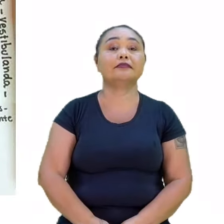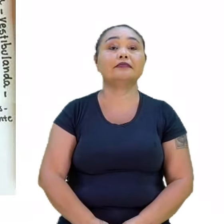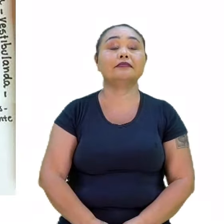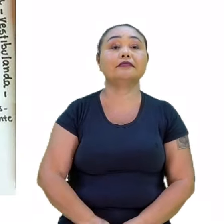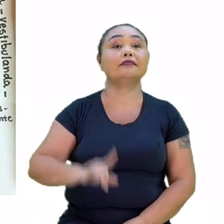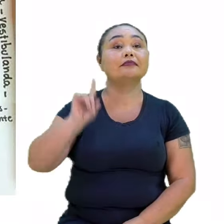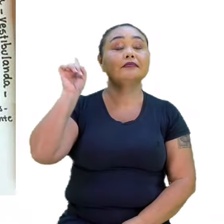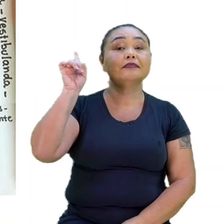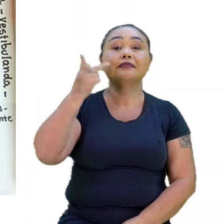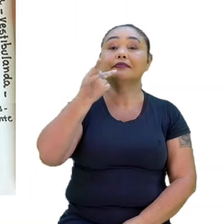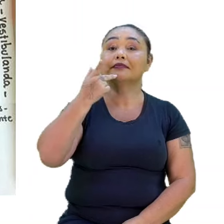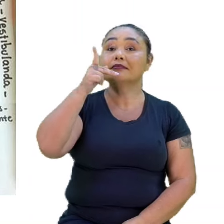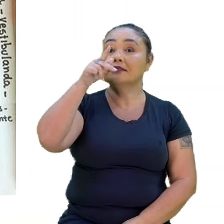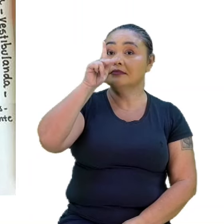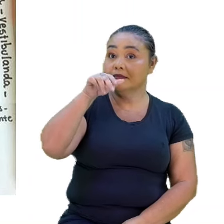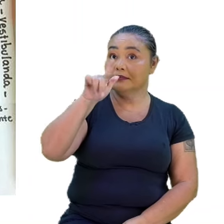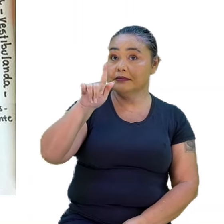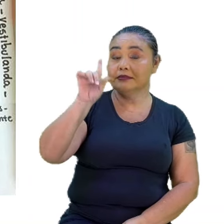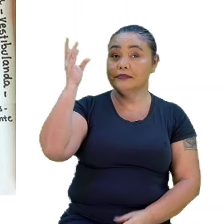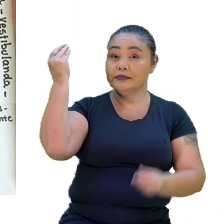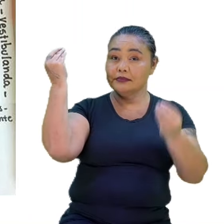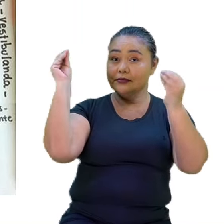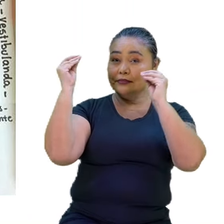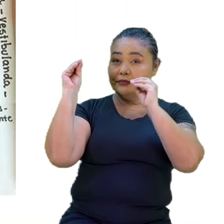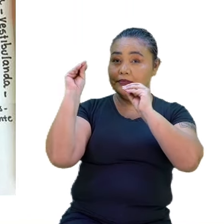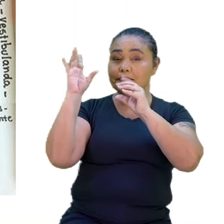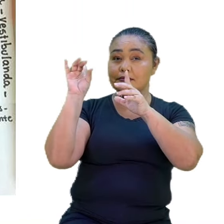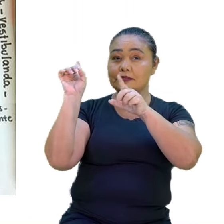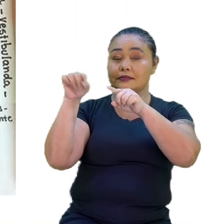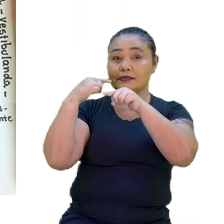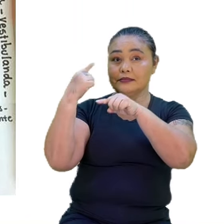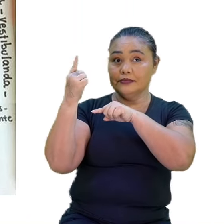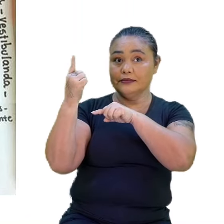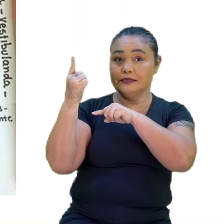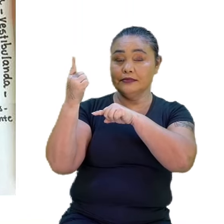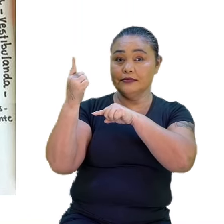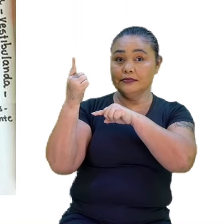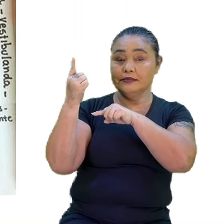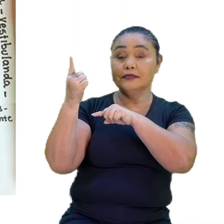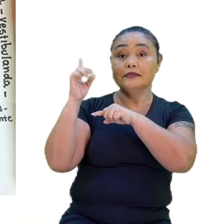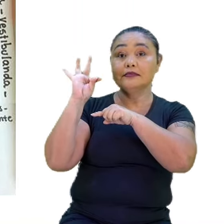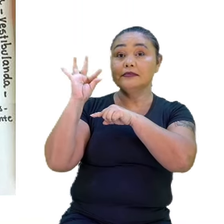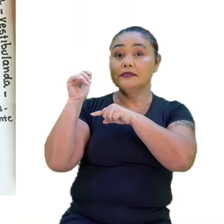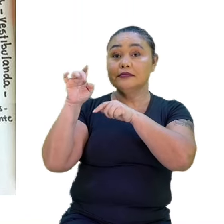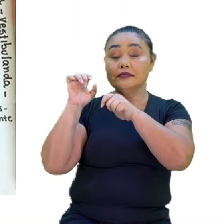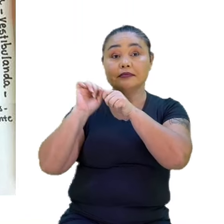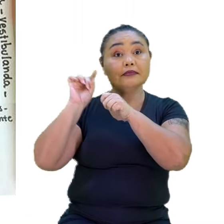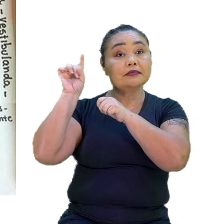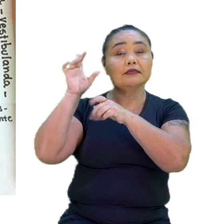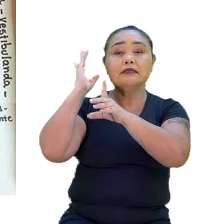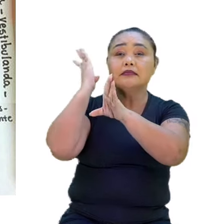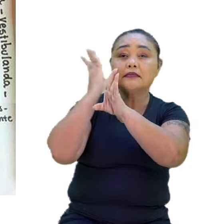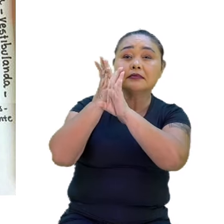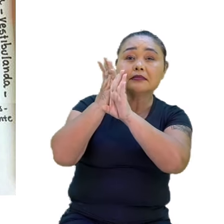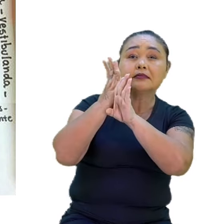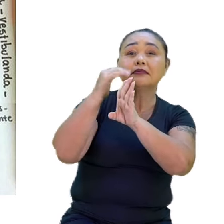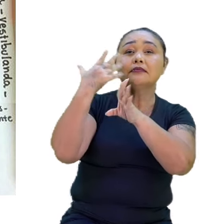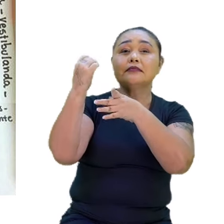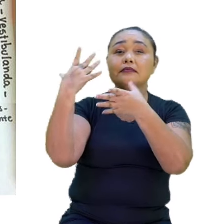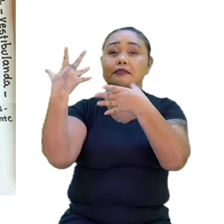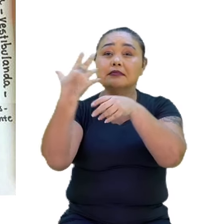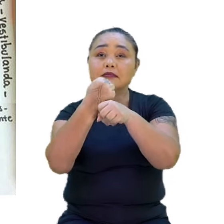ainda falando de PG temos um mapa mental aqui para fazer uma isso e aqui traz a questão de como encontrar a razão de como fazer a soma dos